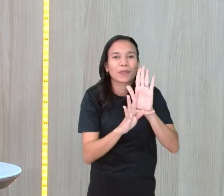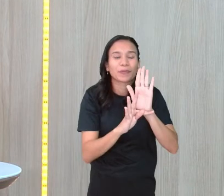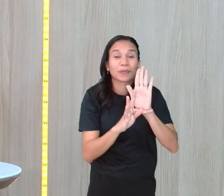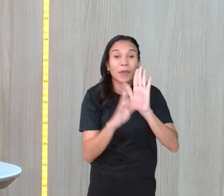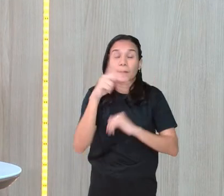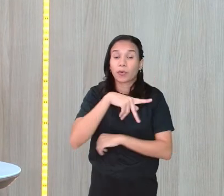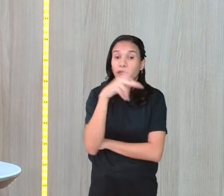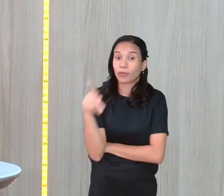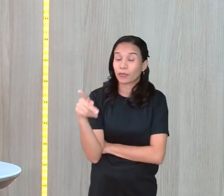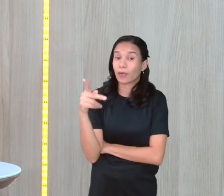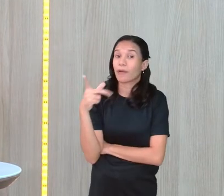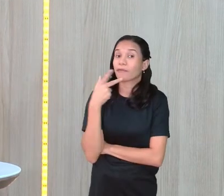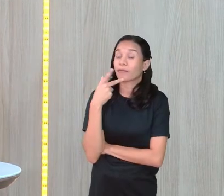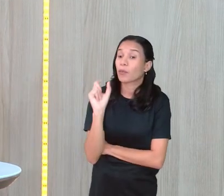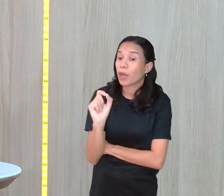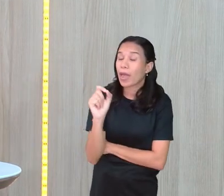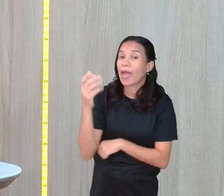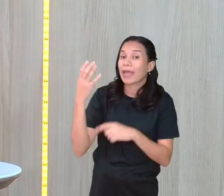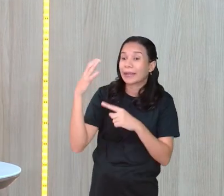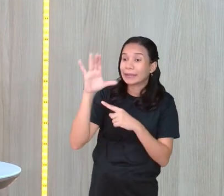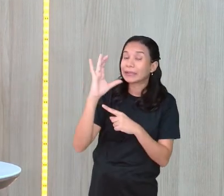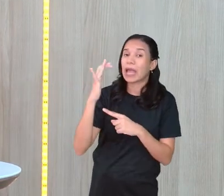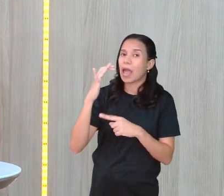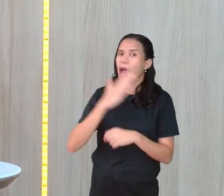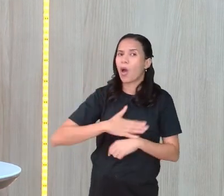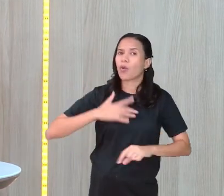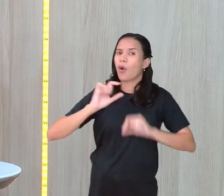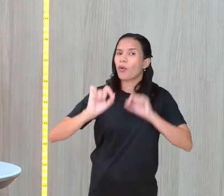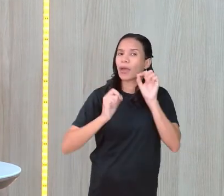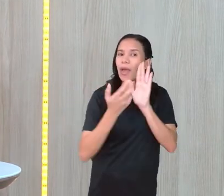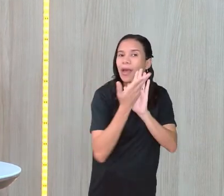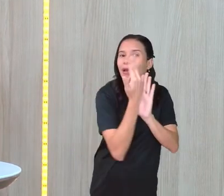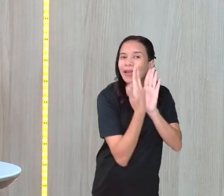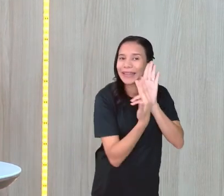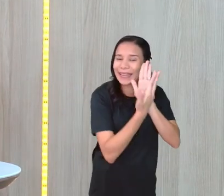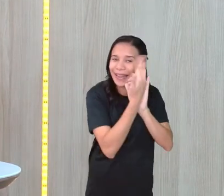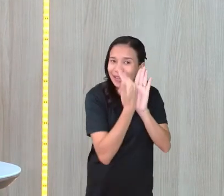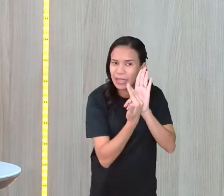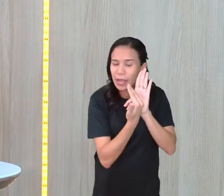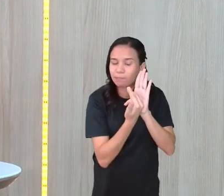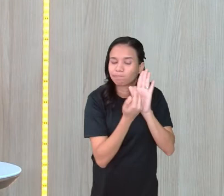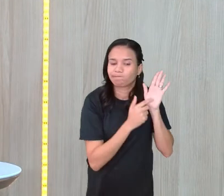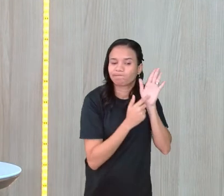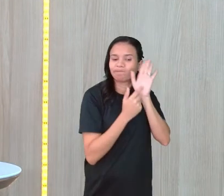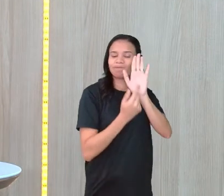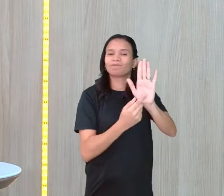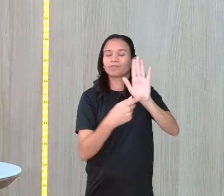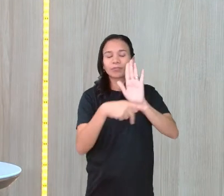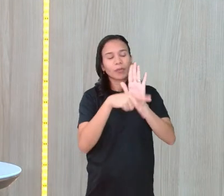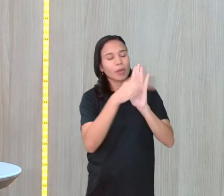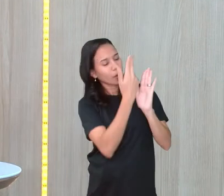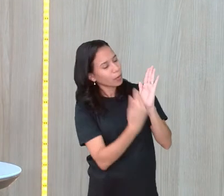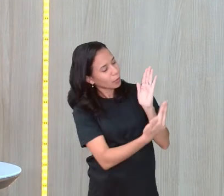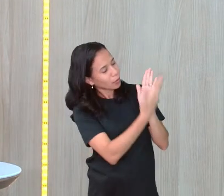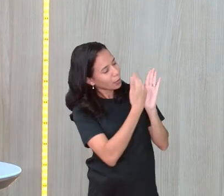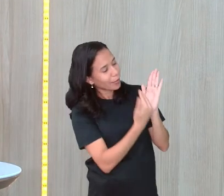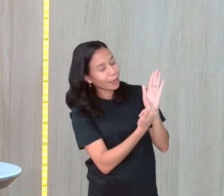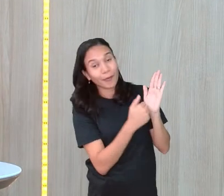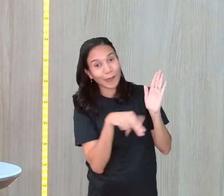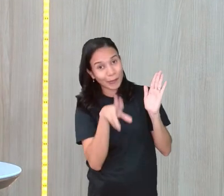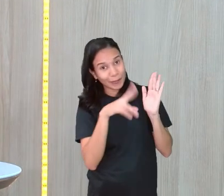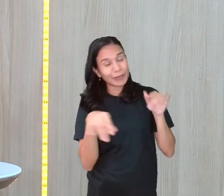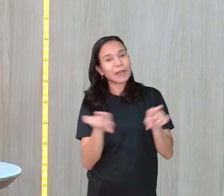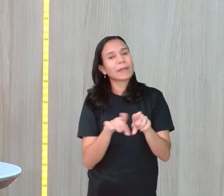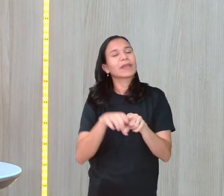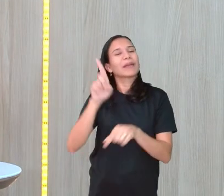professora Adriana, que em ciência nós gostamos muito de desenhar, Sim. de representar com desenho, mas a gente acha